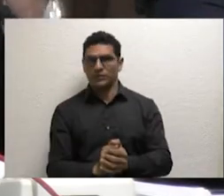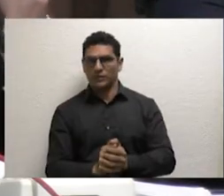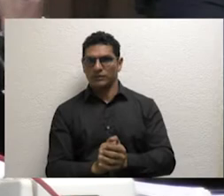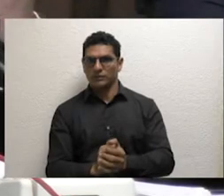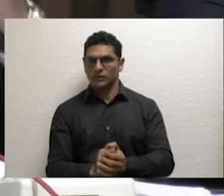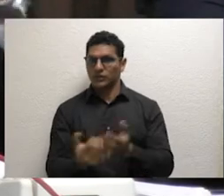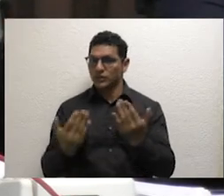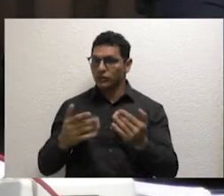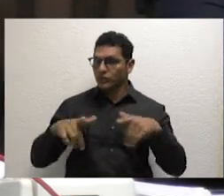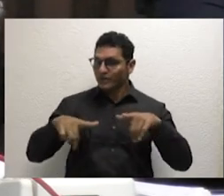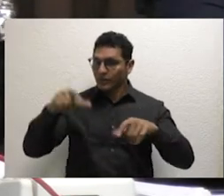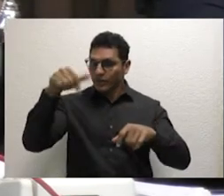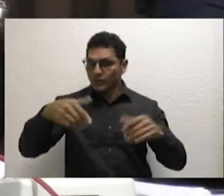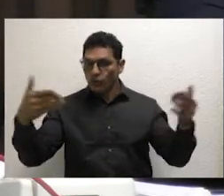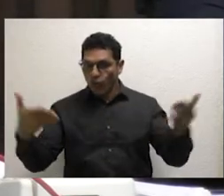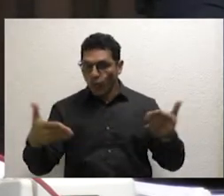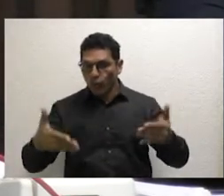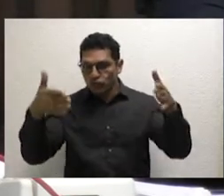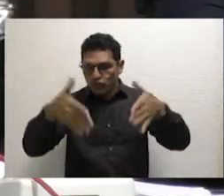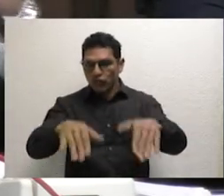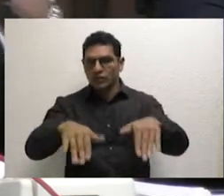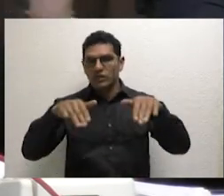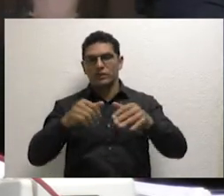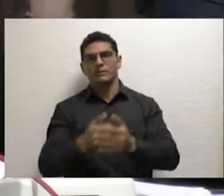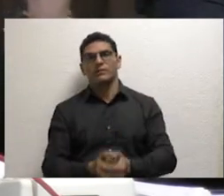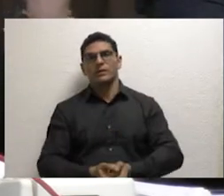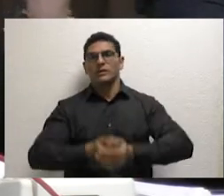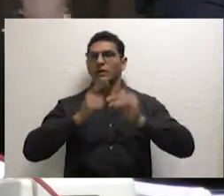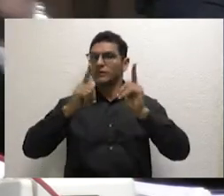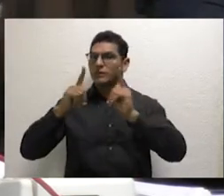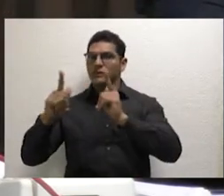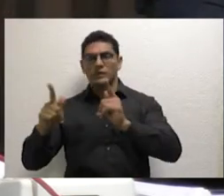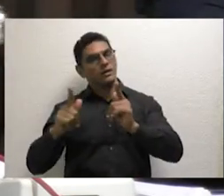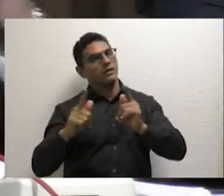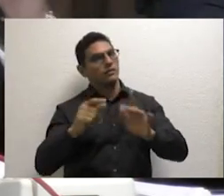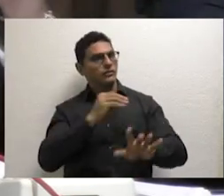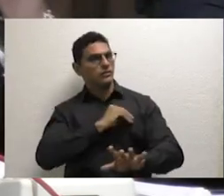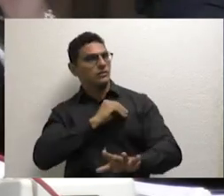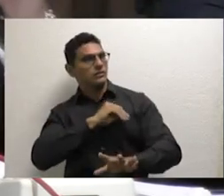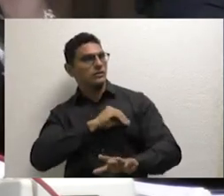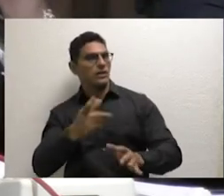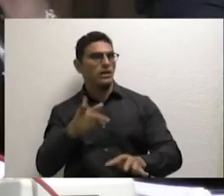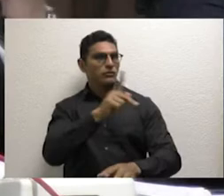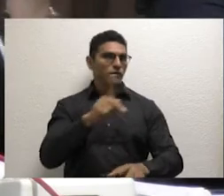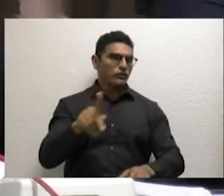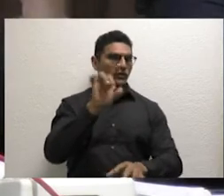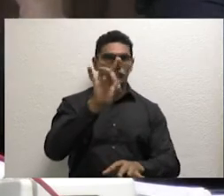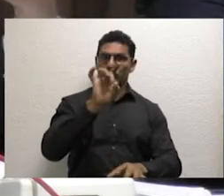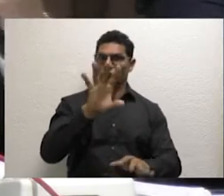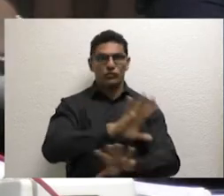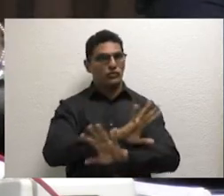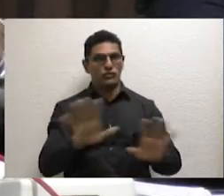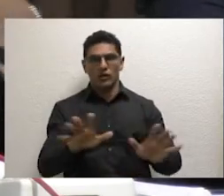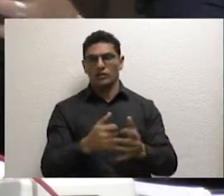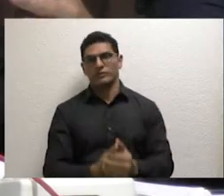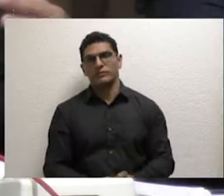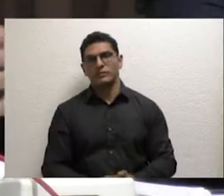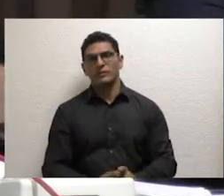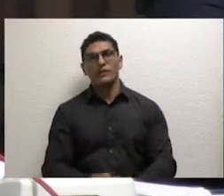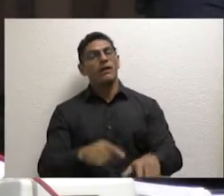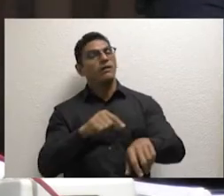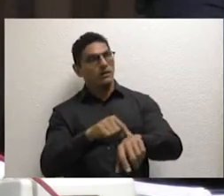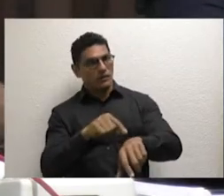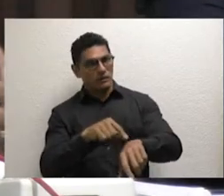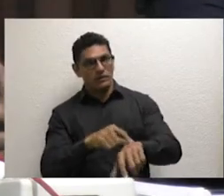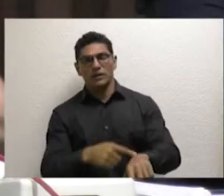estamos tratando aqui que é a questão da campanha salarial apenas isso né e claro que vossa excelência vai ter o tempo